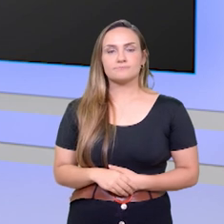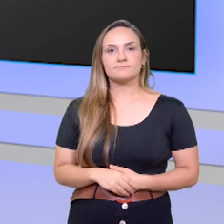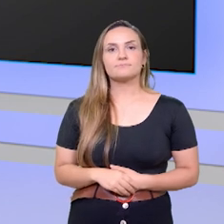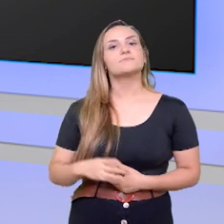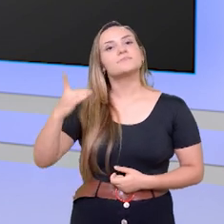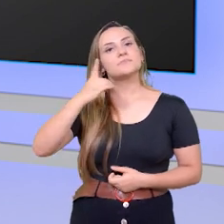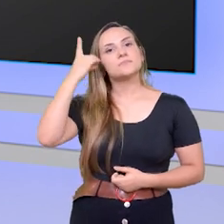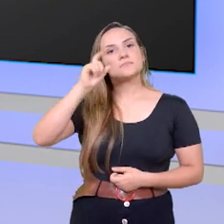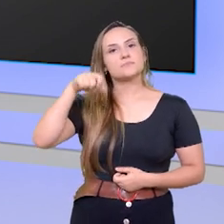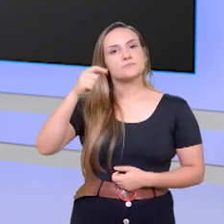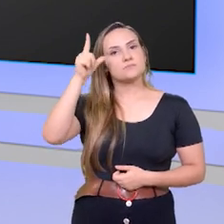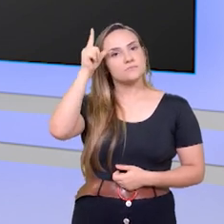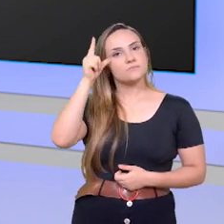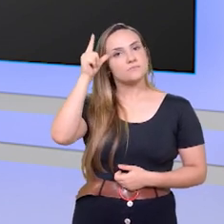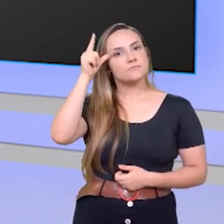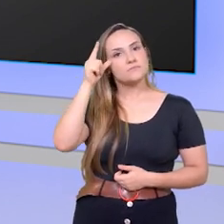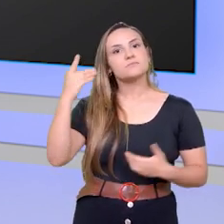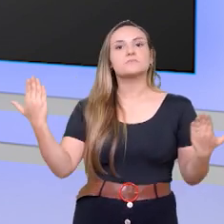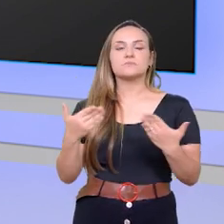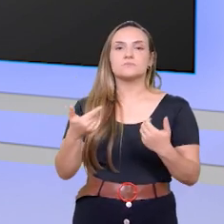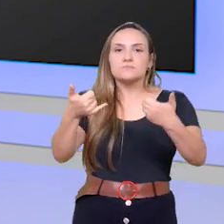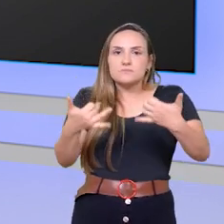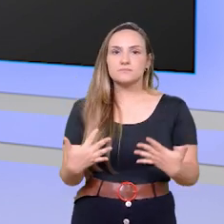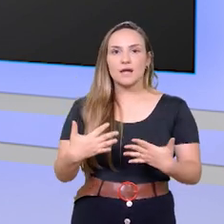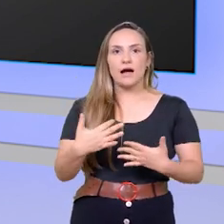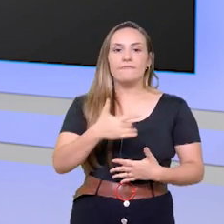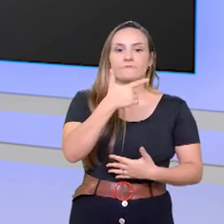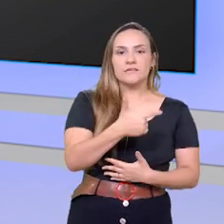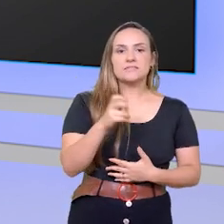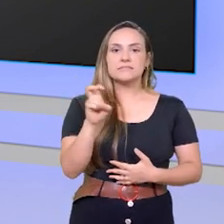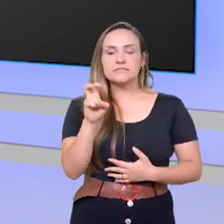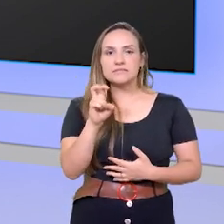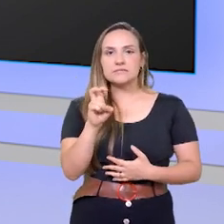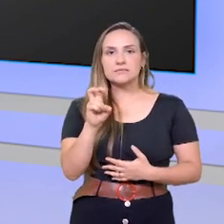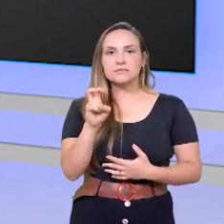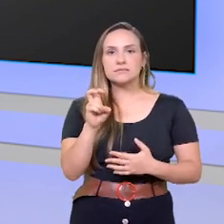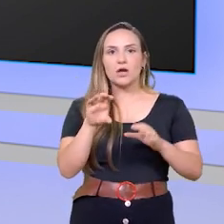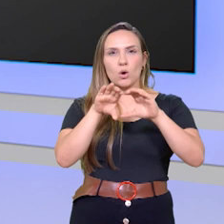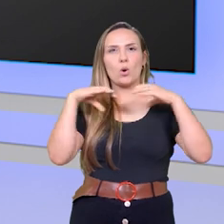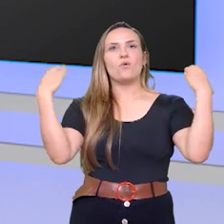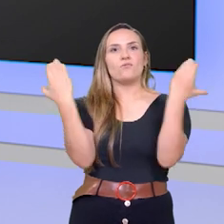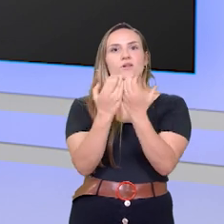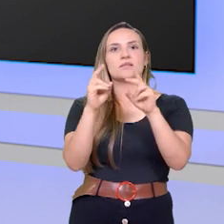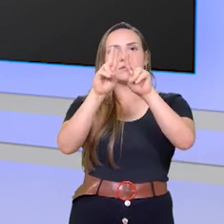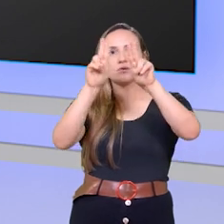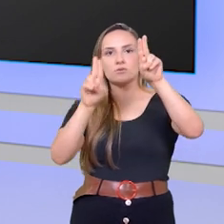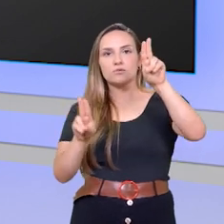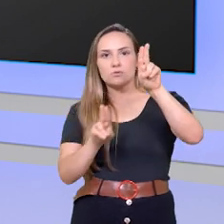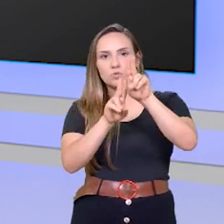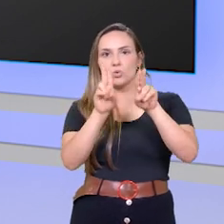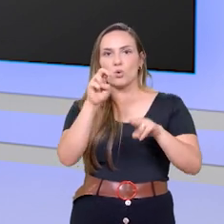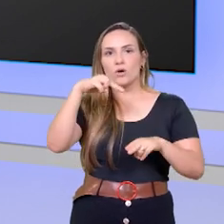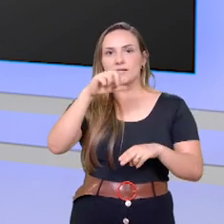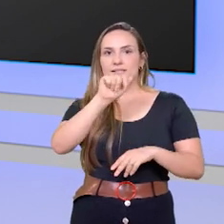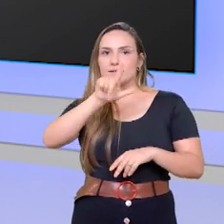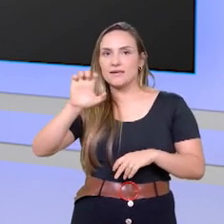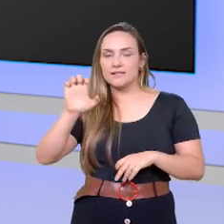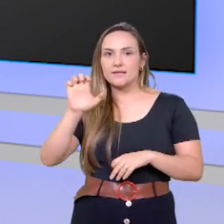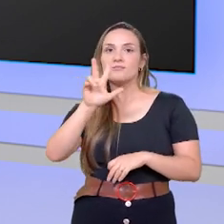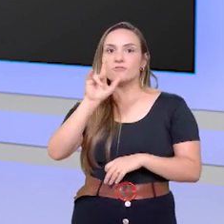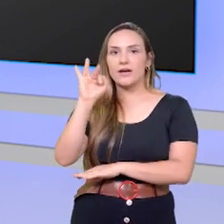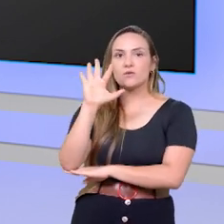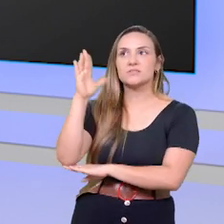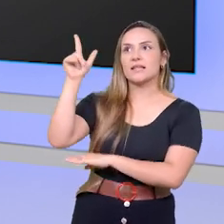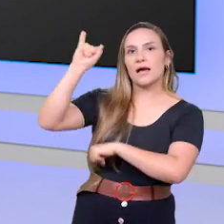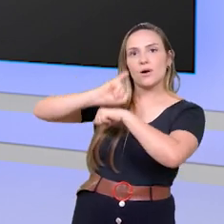o deputado Lídio Lopes fala da realização da vigésima quinta edição da conferência da unale realizada na